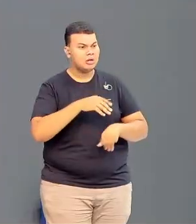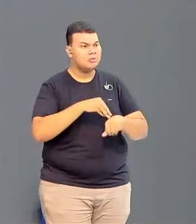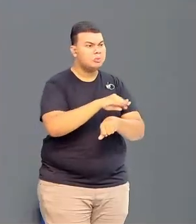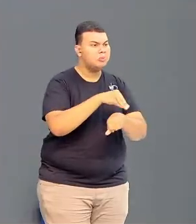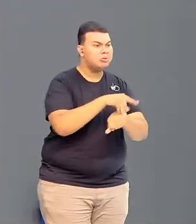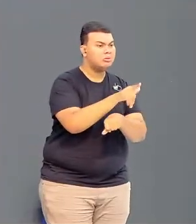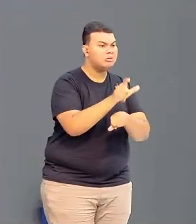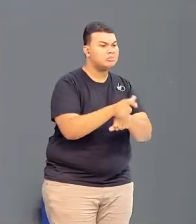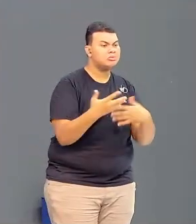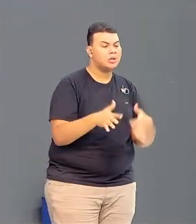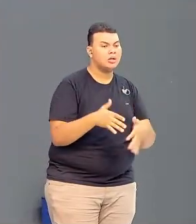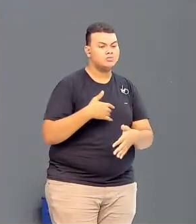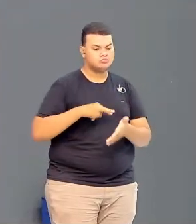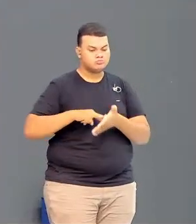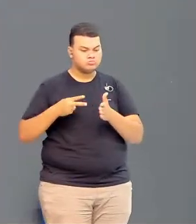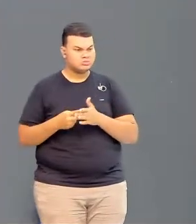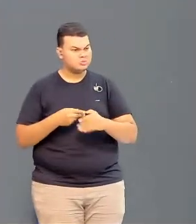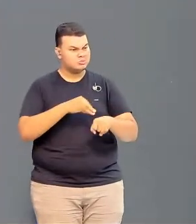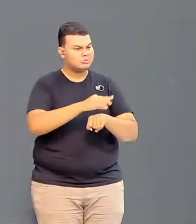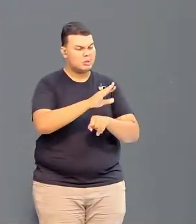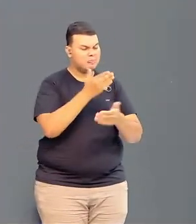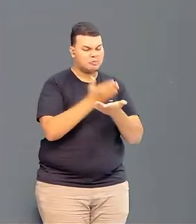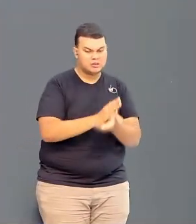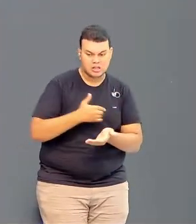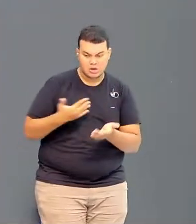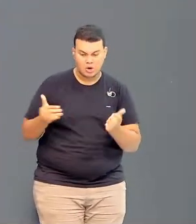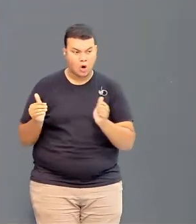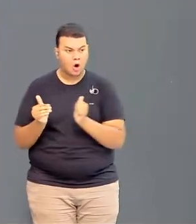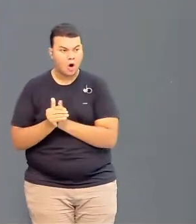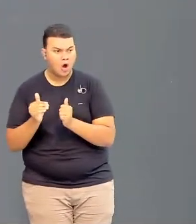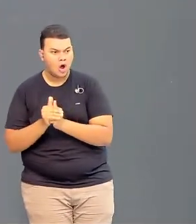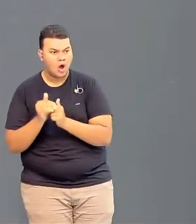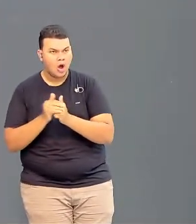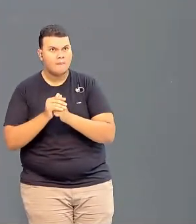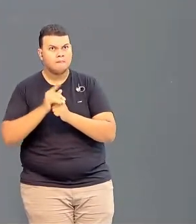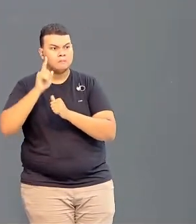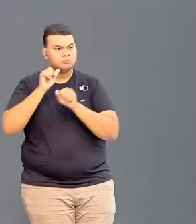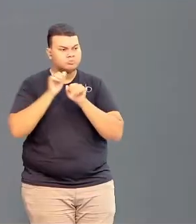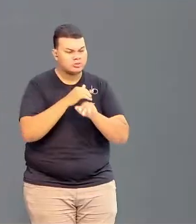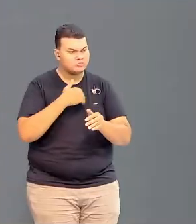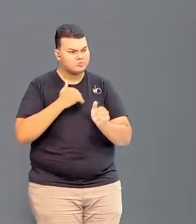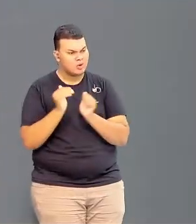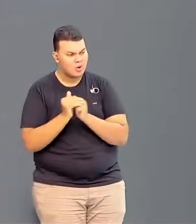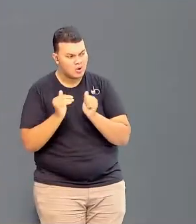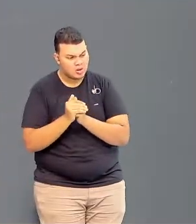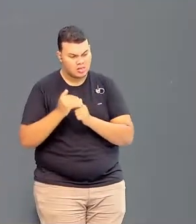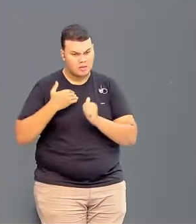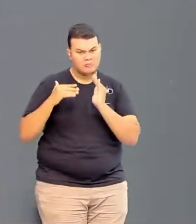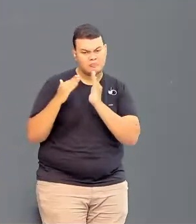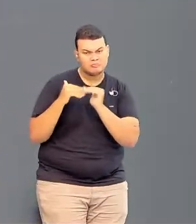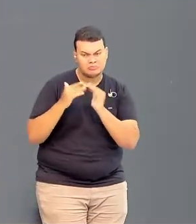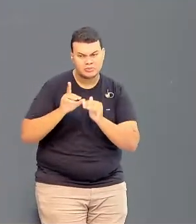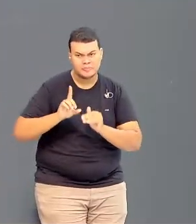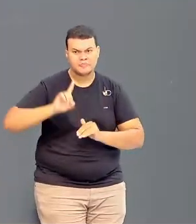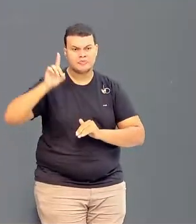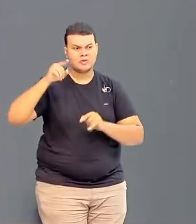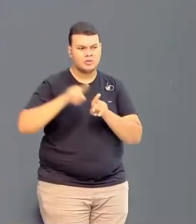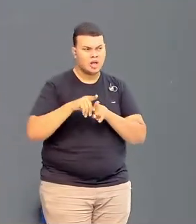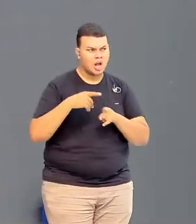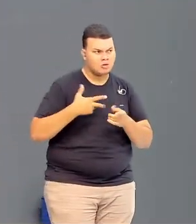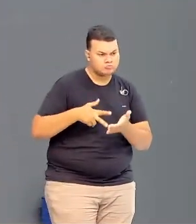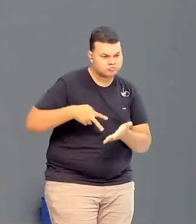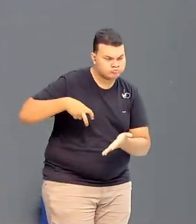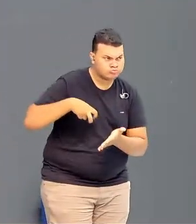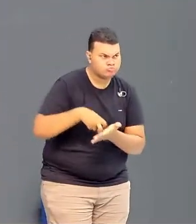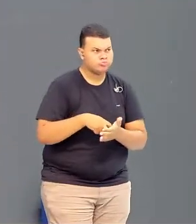já se encerraram, agora eu vou começar a orar. Vou começar a fazer mais a minha prece, vou começar a buscar mais ao Senhor, vou começar a colocar